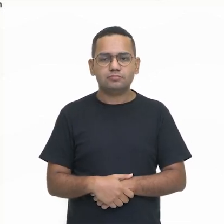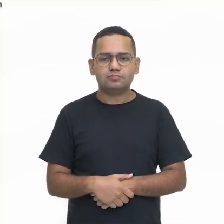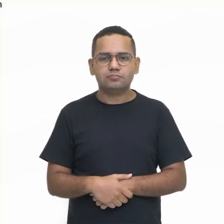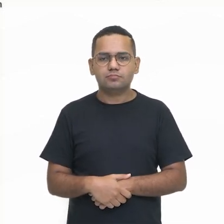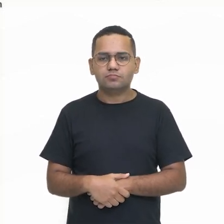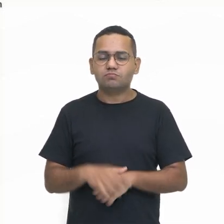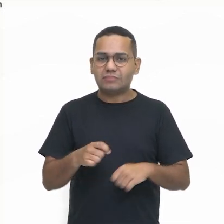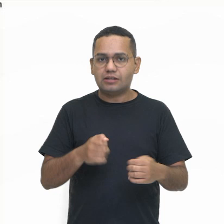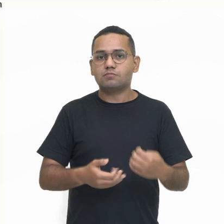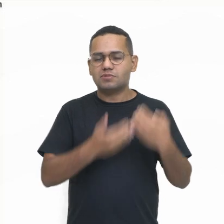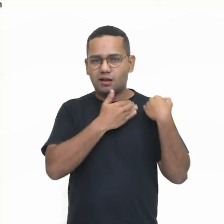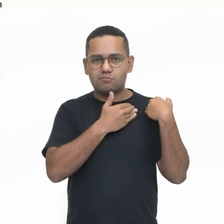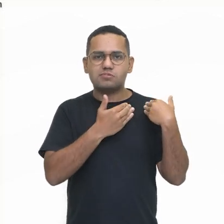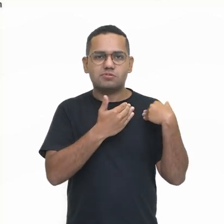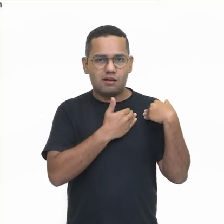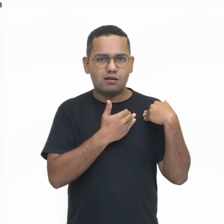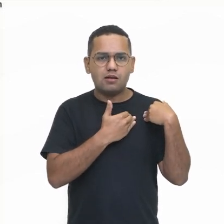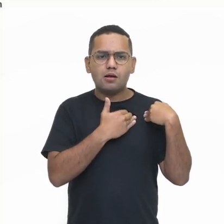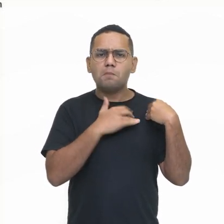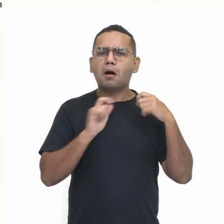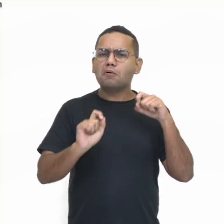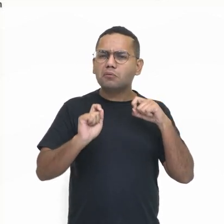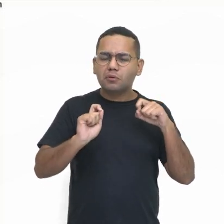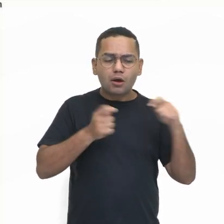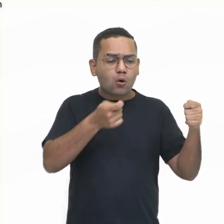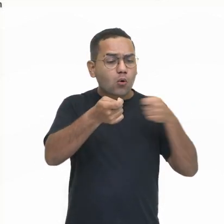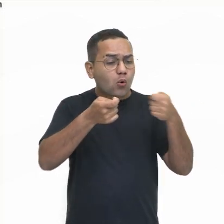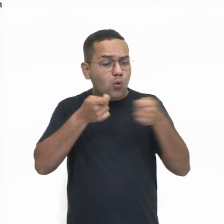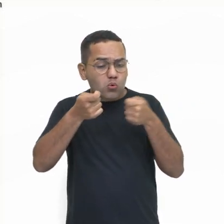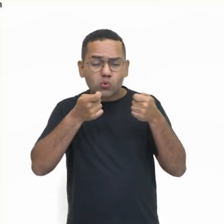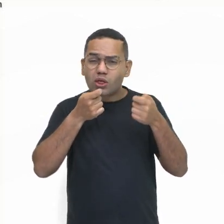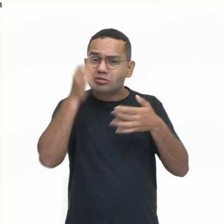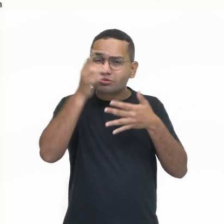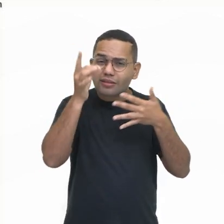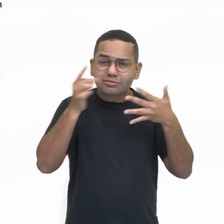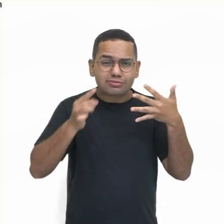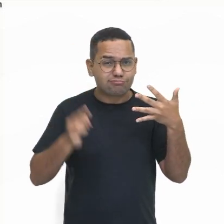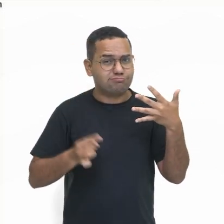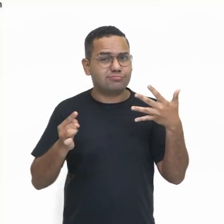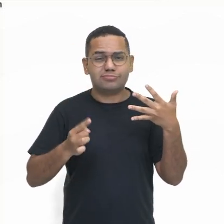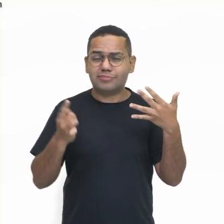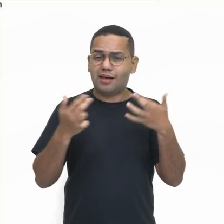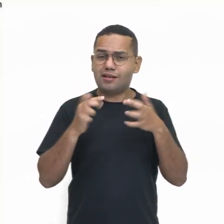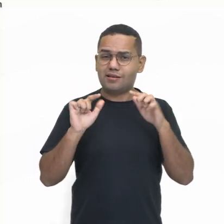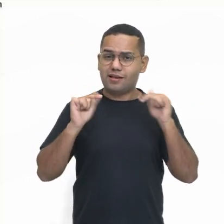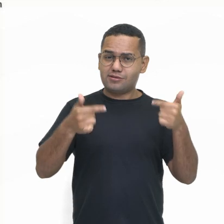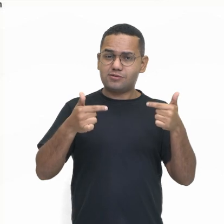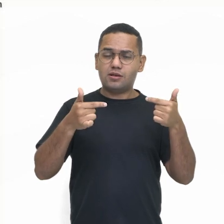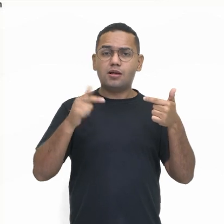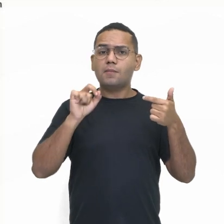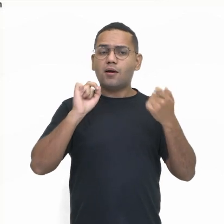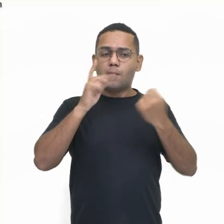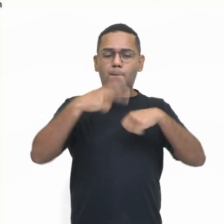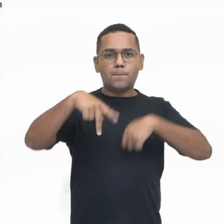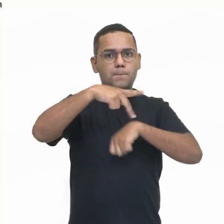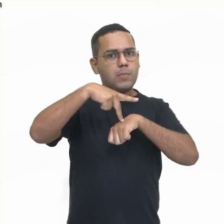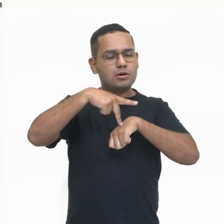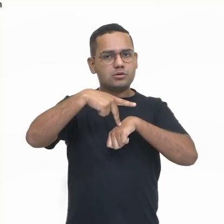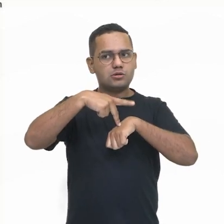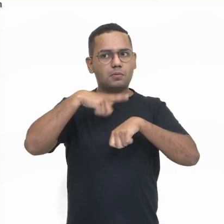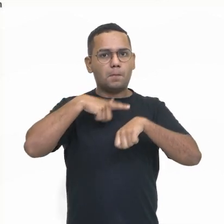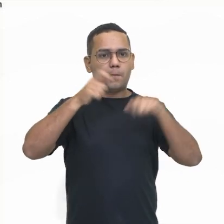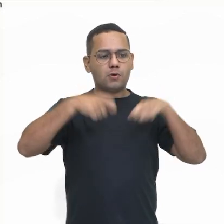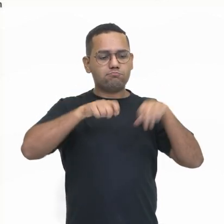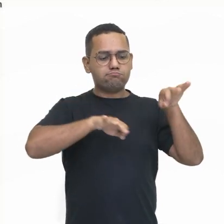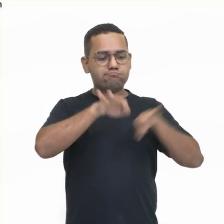precisa realmente ter esse poder nas mãos para controlar, né? Controlar a nação como um todo e até organizar a